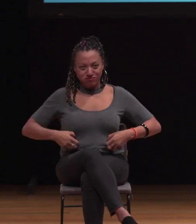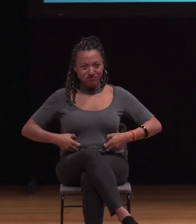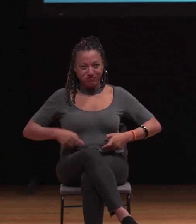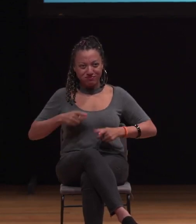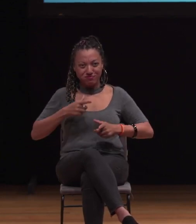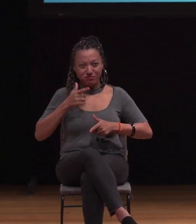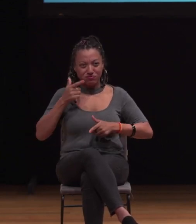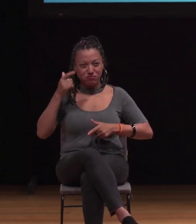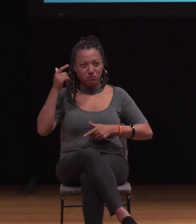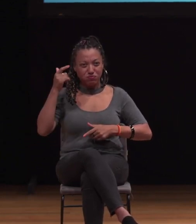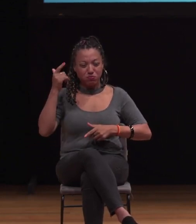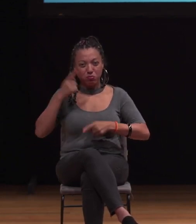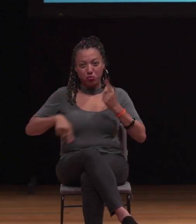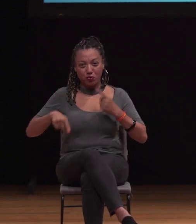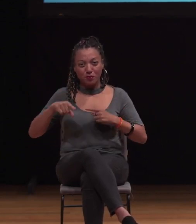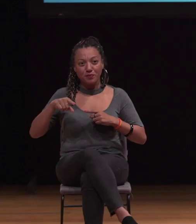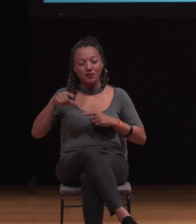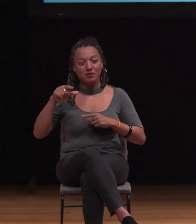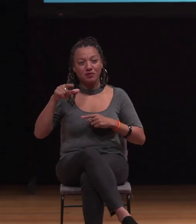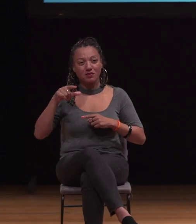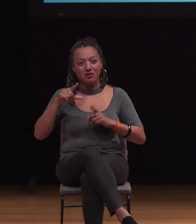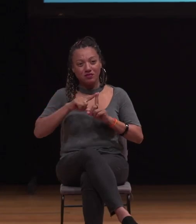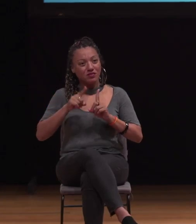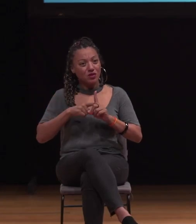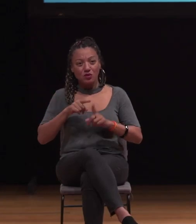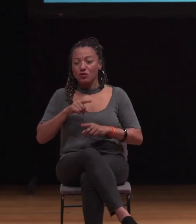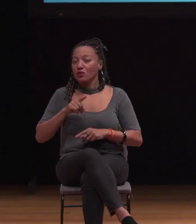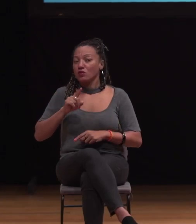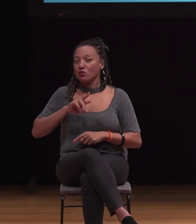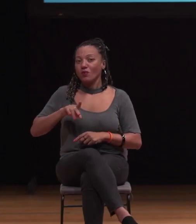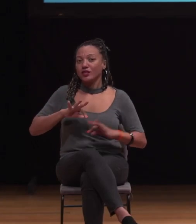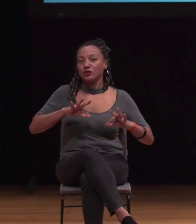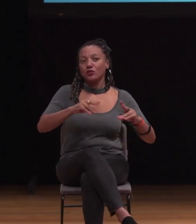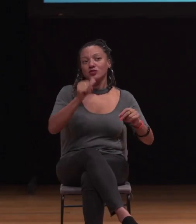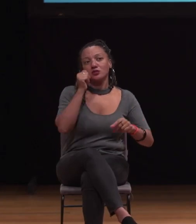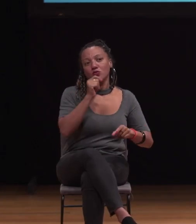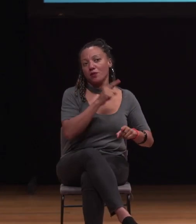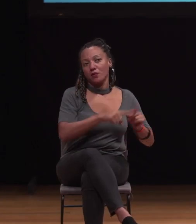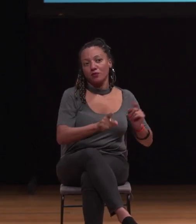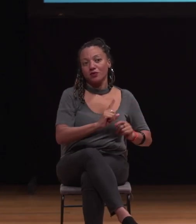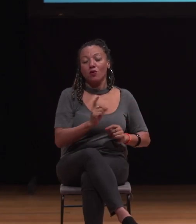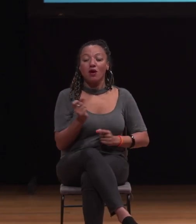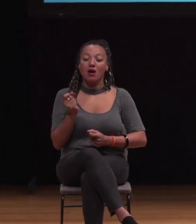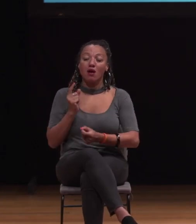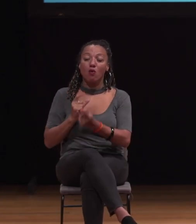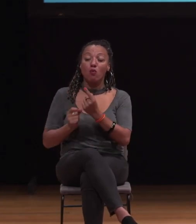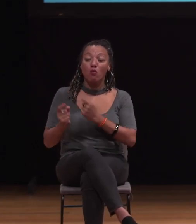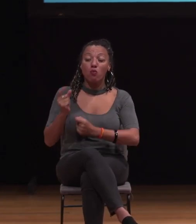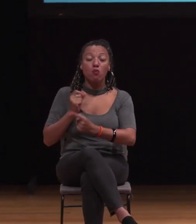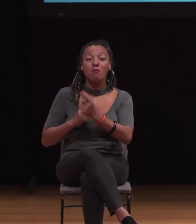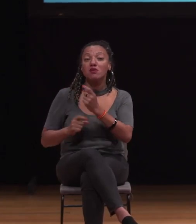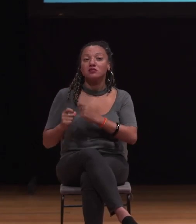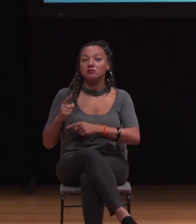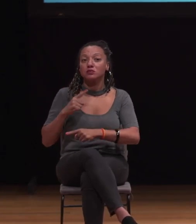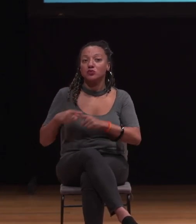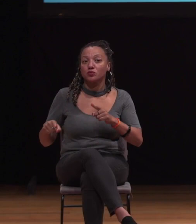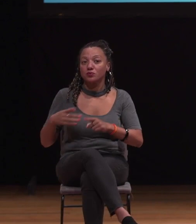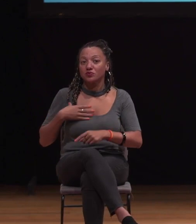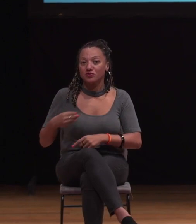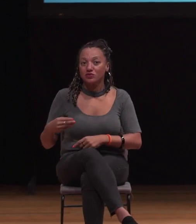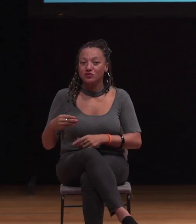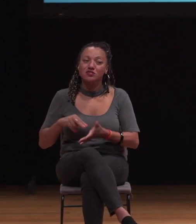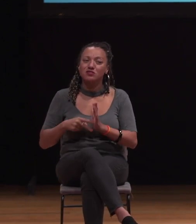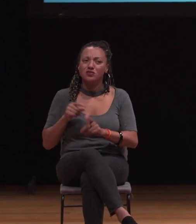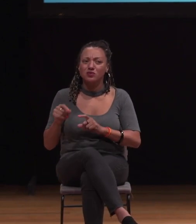estão sendo esterilizadas, são algumas. E elas costumam ter traços de diferença parecidos entre si. É o privilégio,